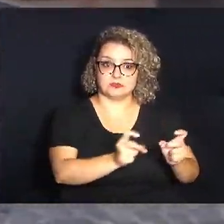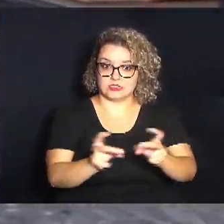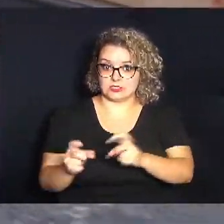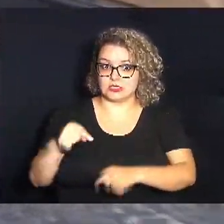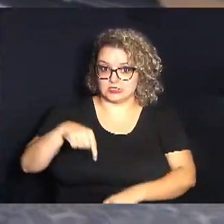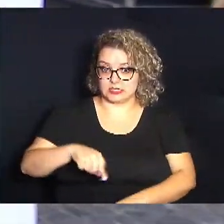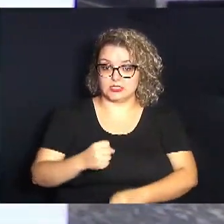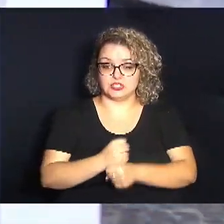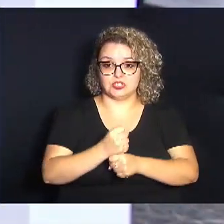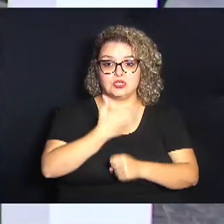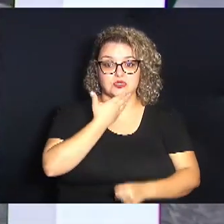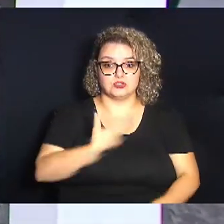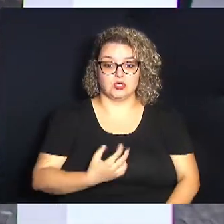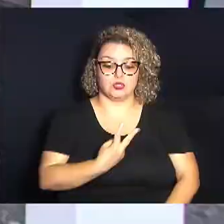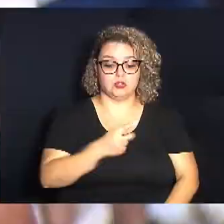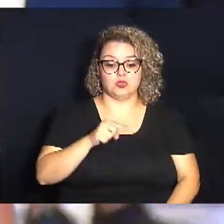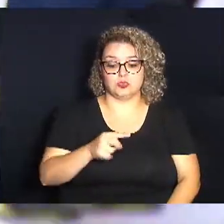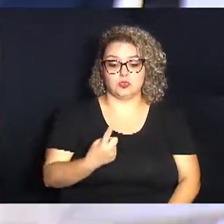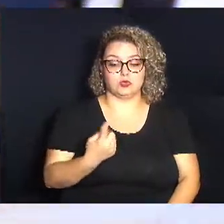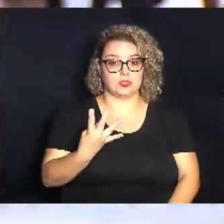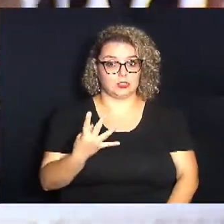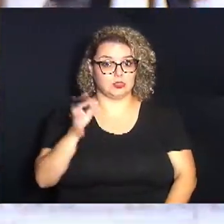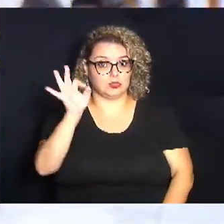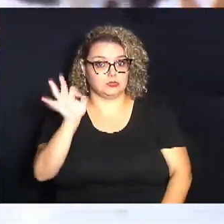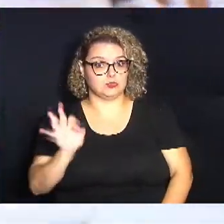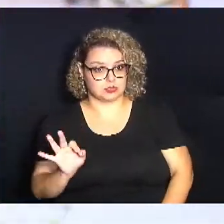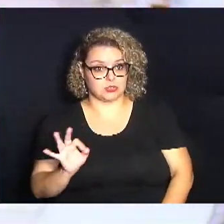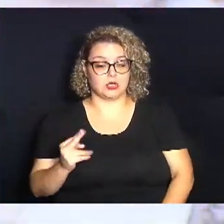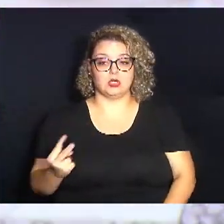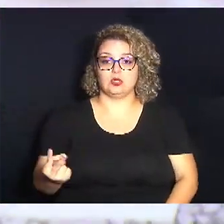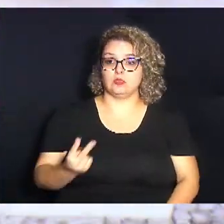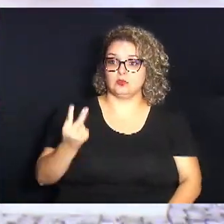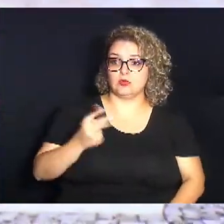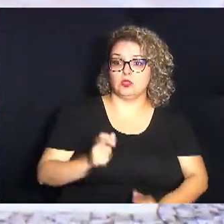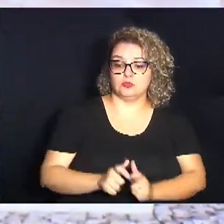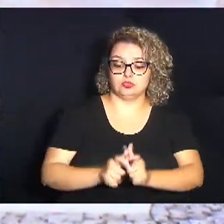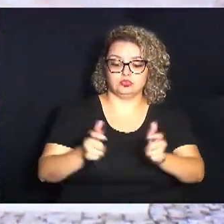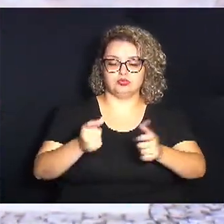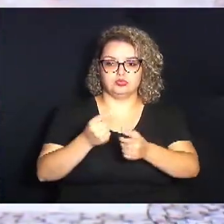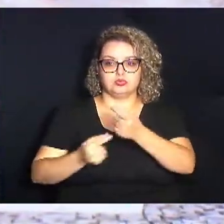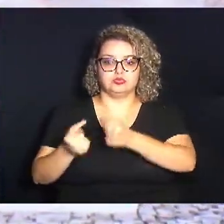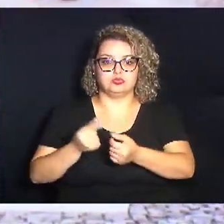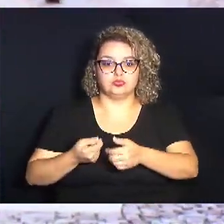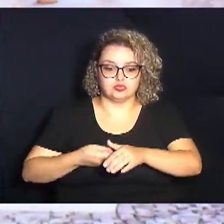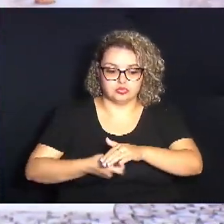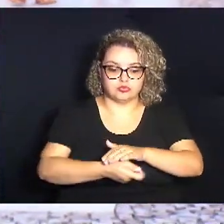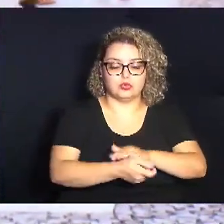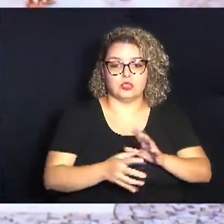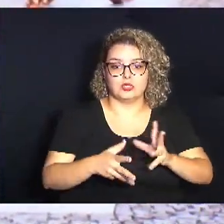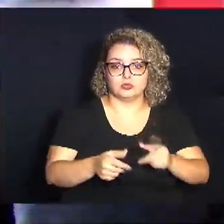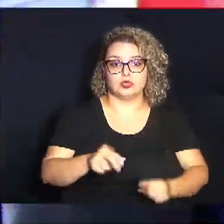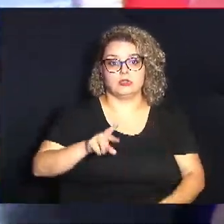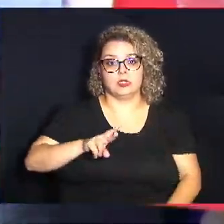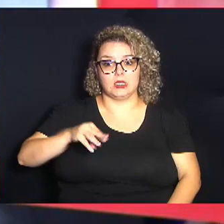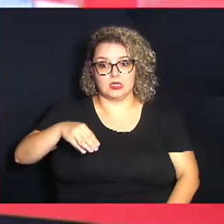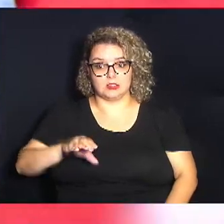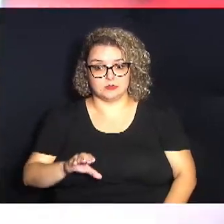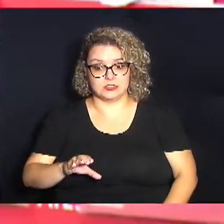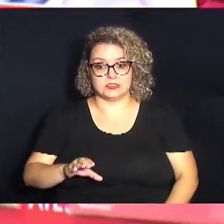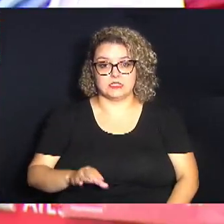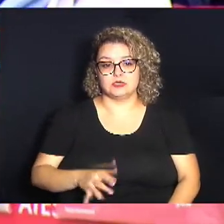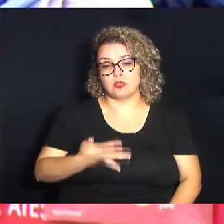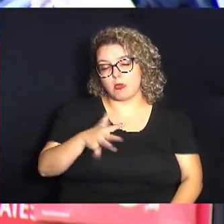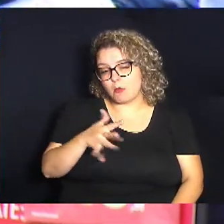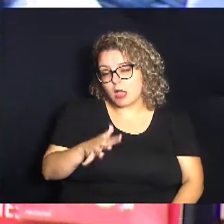de 2,14%. Em valores, o montante financeiro injetado em toda a região metropolitana é de cerca